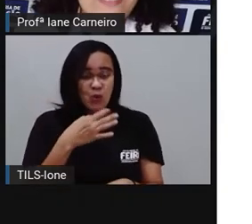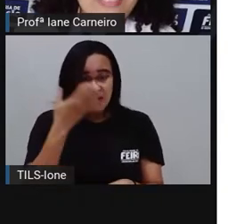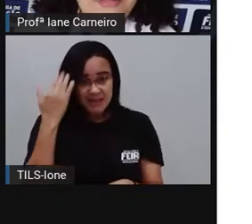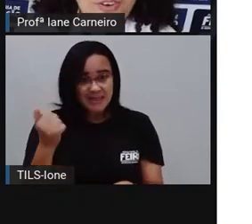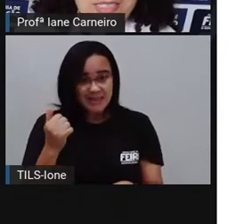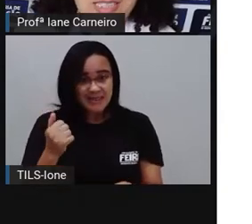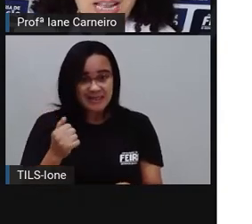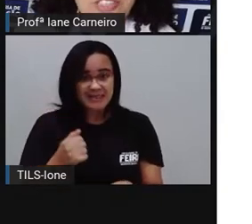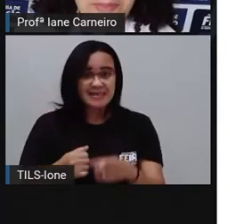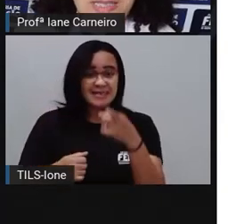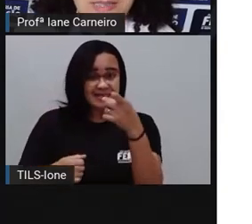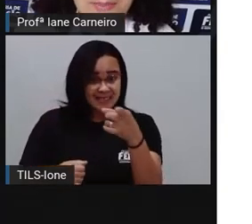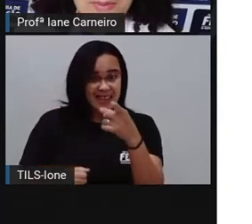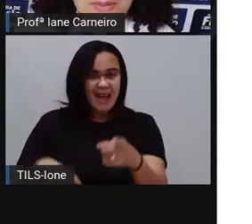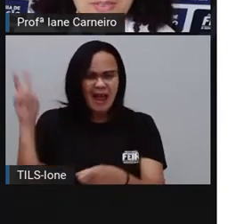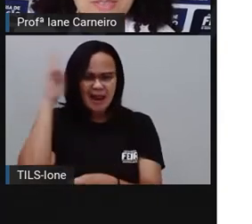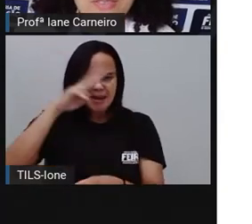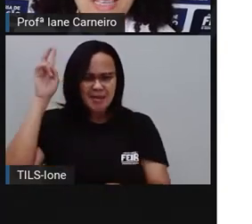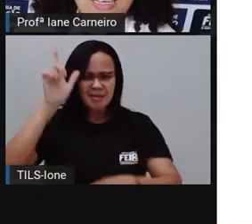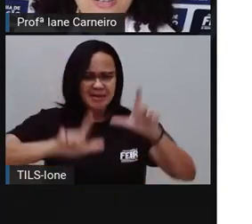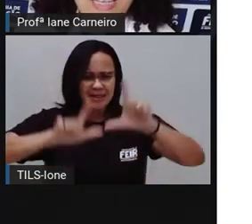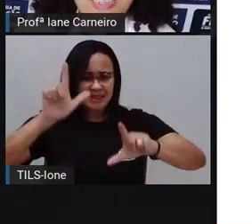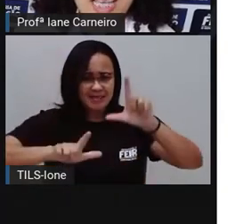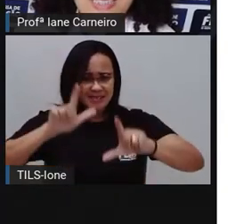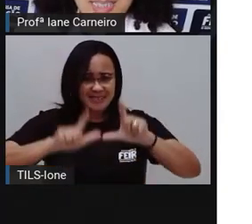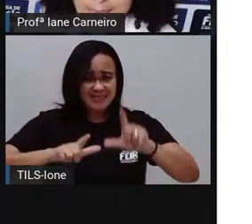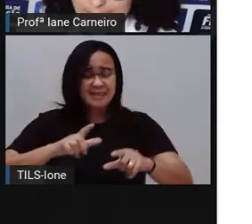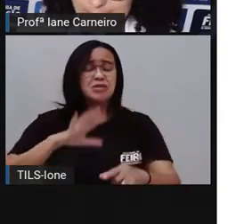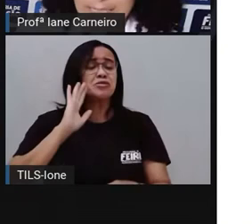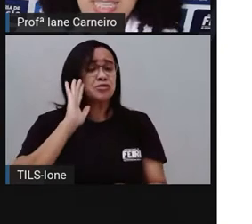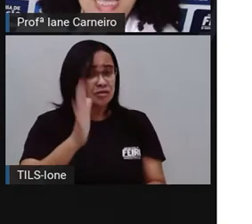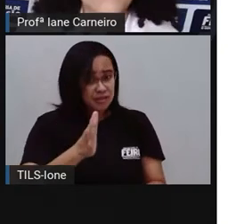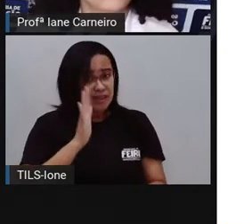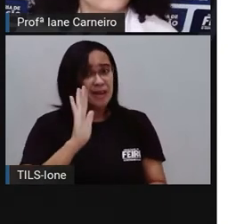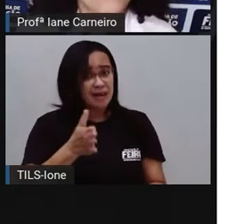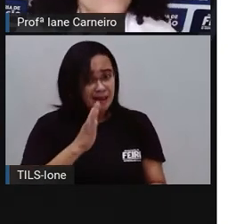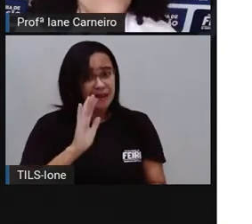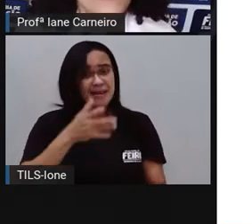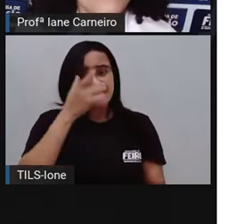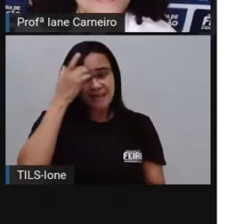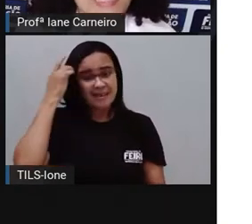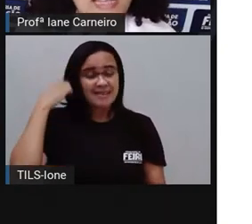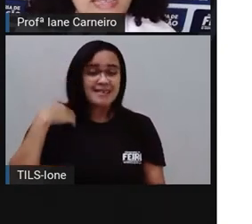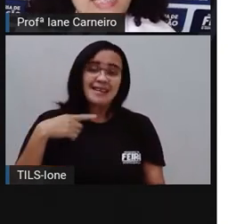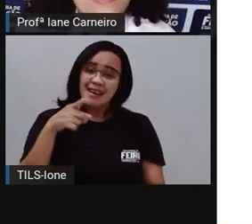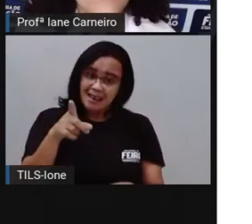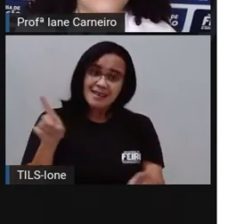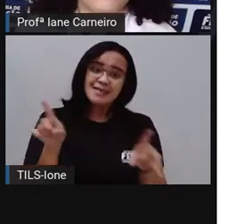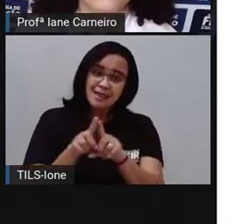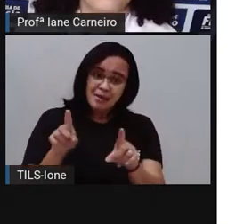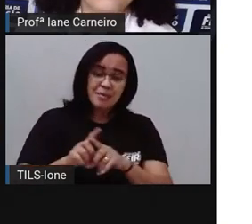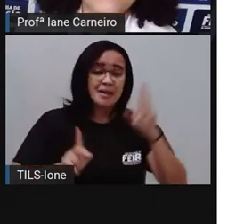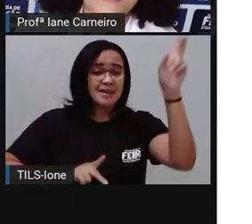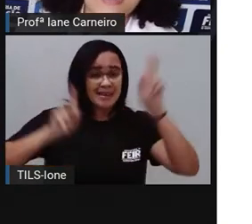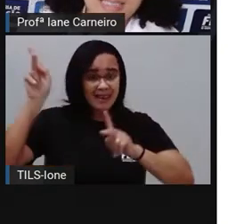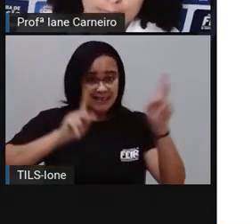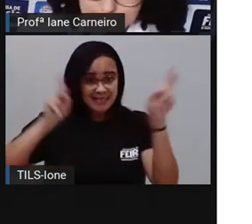aqui até no The Voice ela já participou. Quem conhece essa? E esse aqui, ó, em várias micaretas,